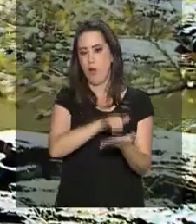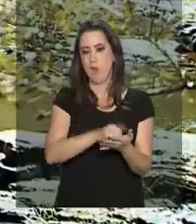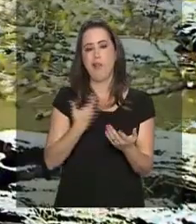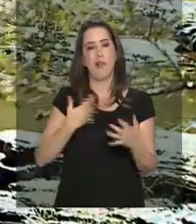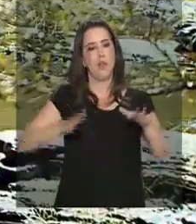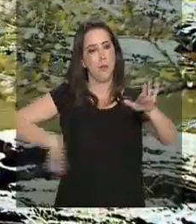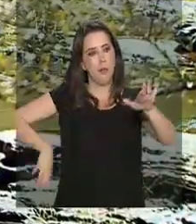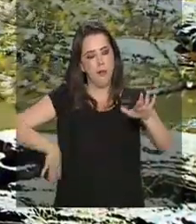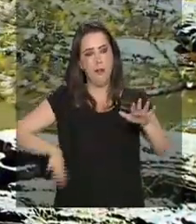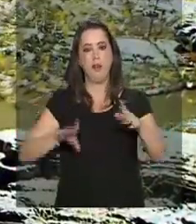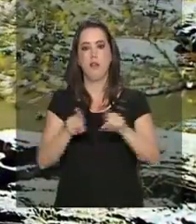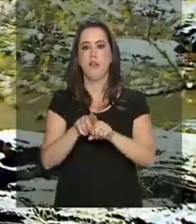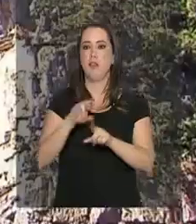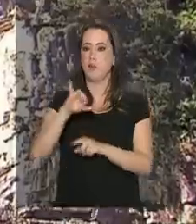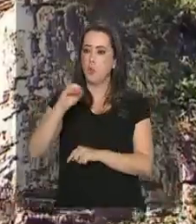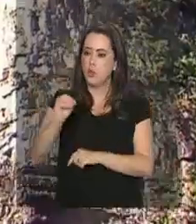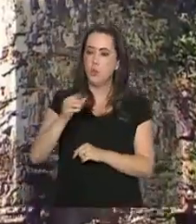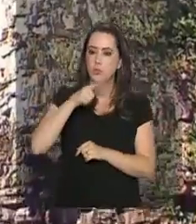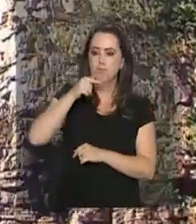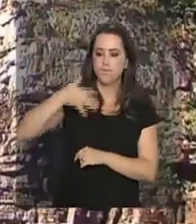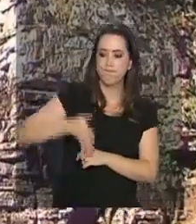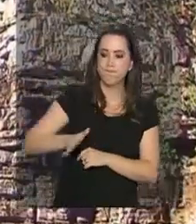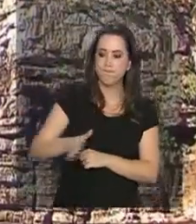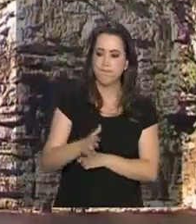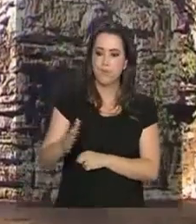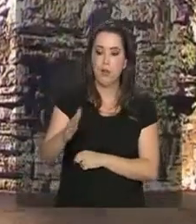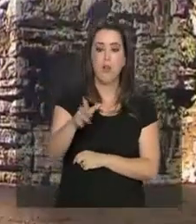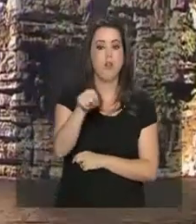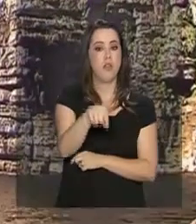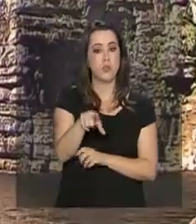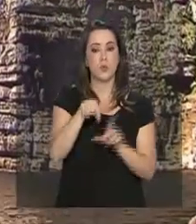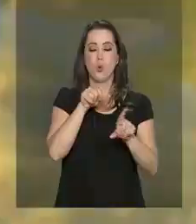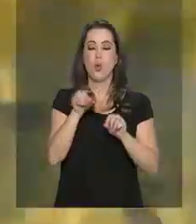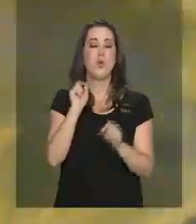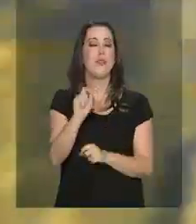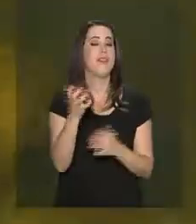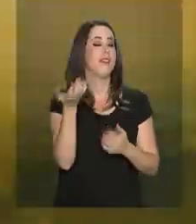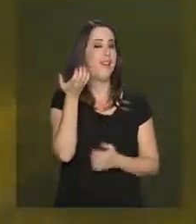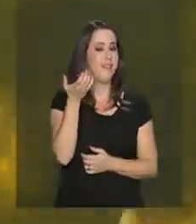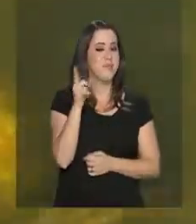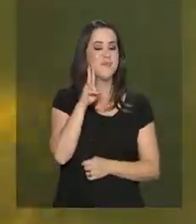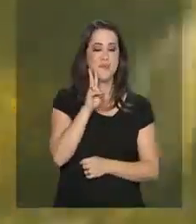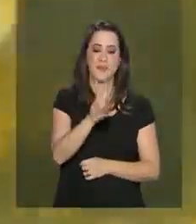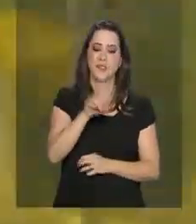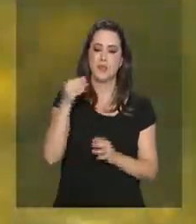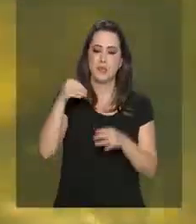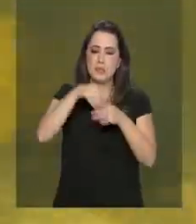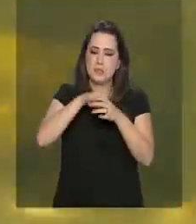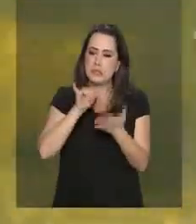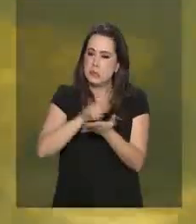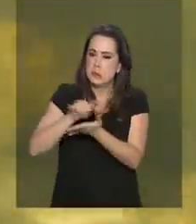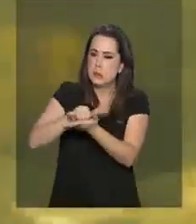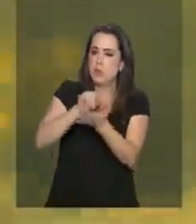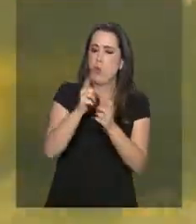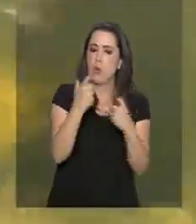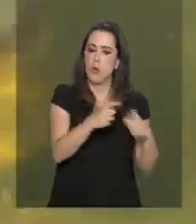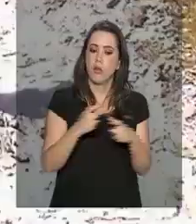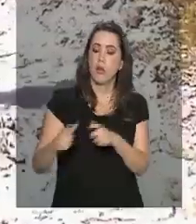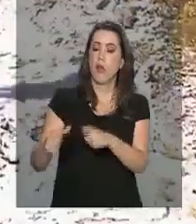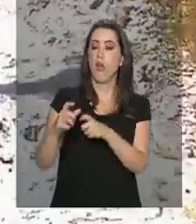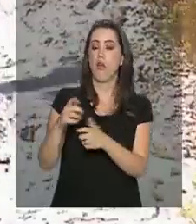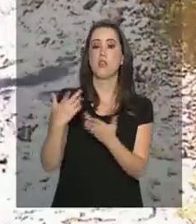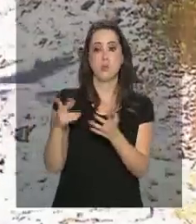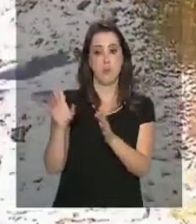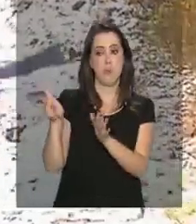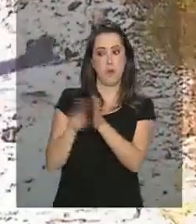rios então você pode fazer uma escolha pelo tipo de atividade néné e você tem ali dentro de cada unidade de conservação você